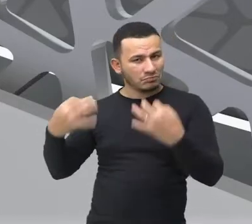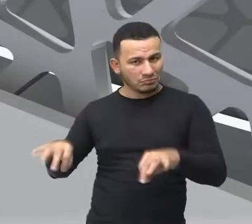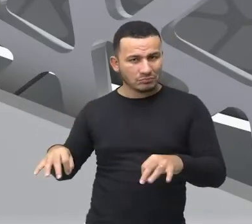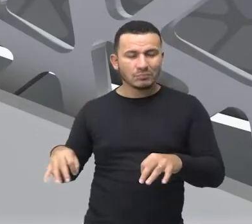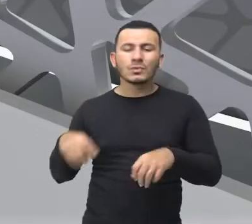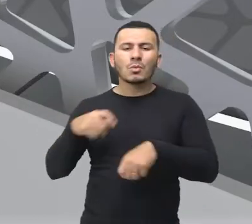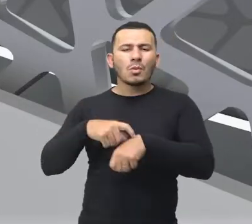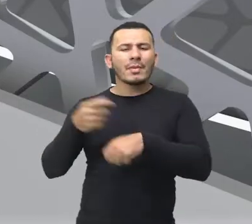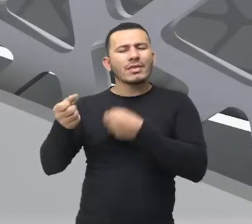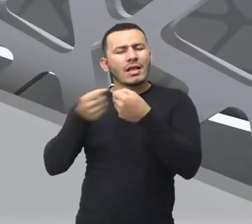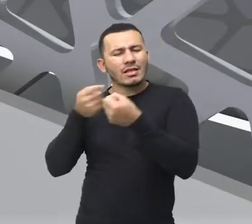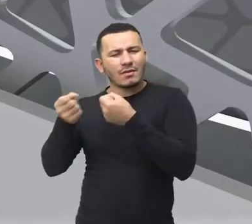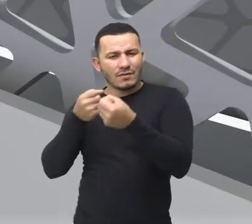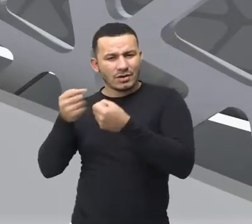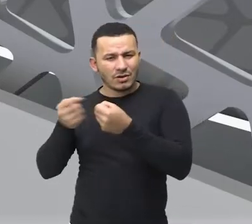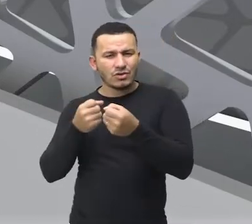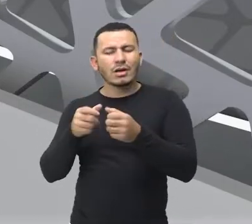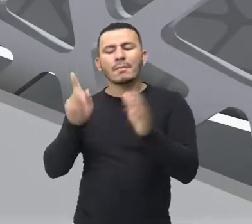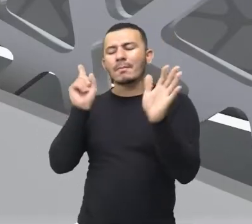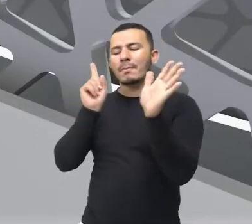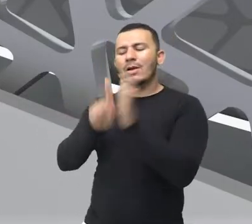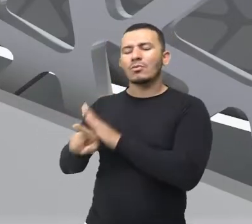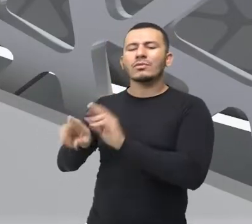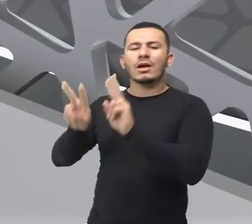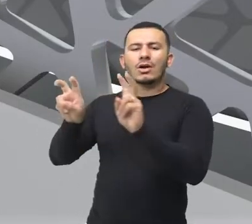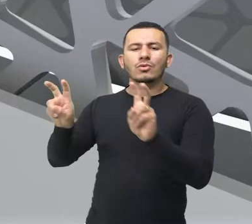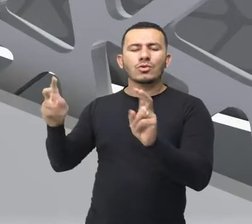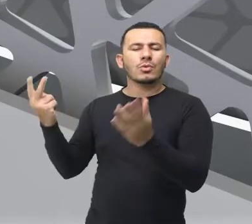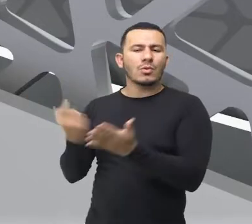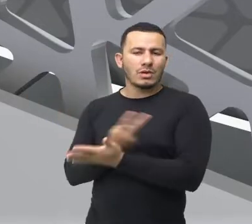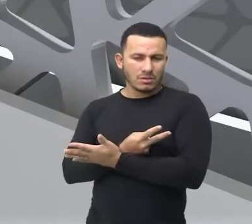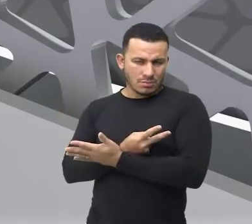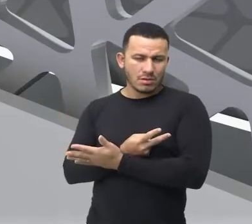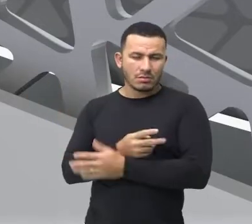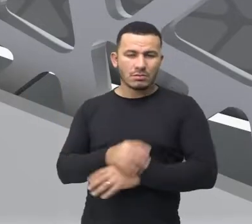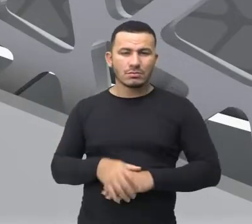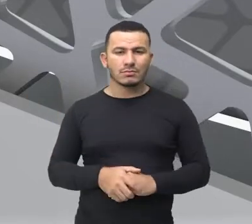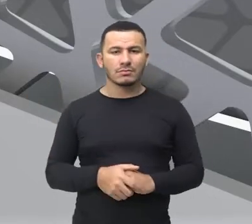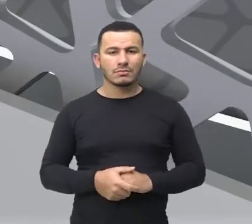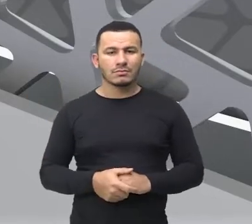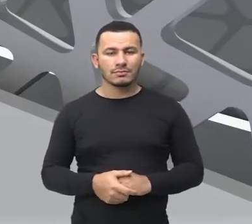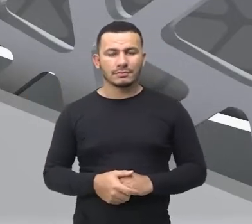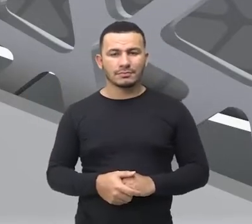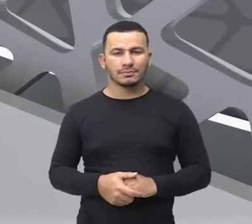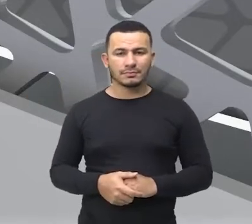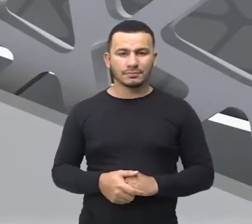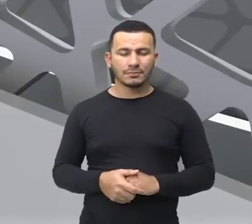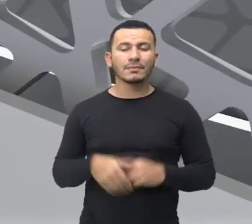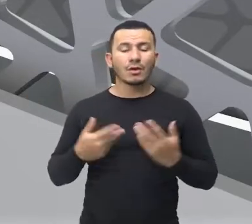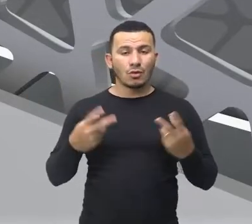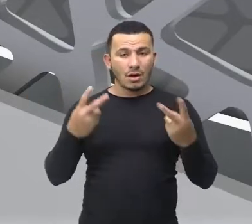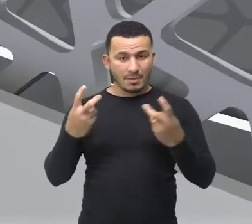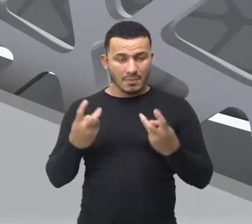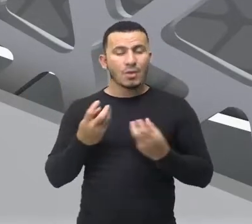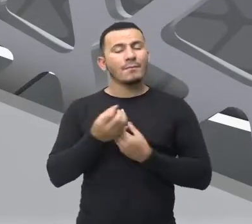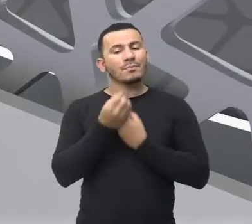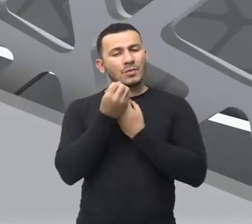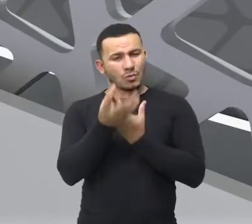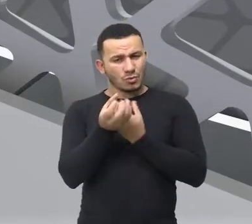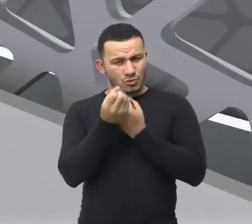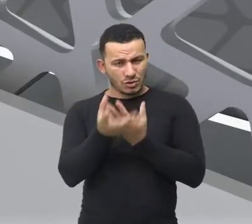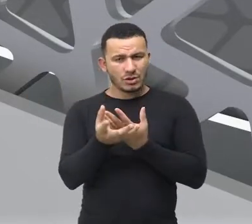em que foi entrevistado, na hora que foi perguntado sobre o acontecimento, ok? Então, observem que a nossa